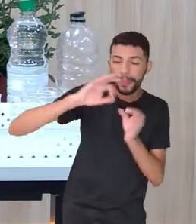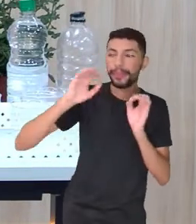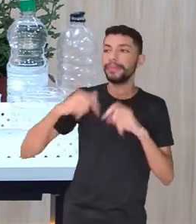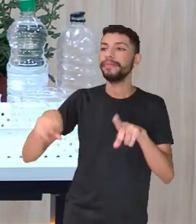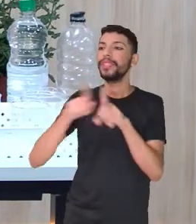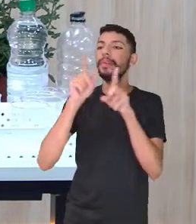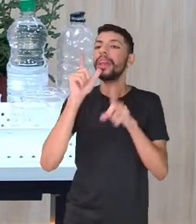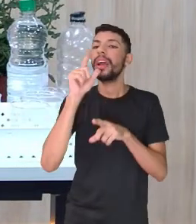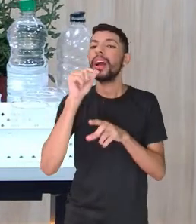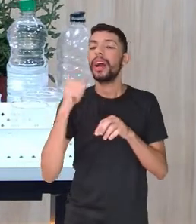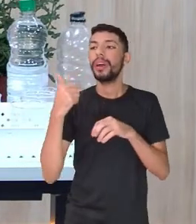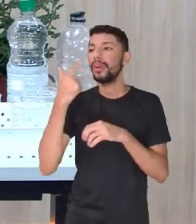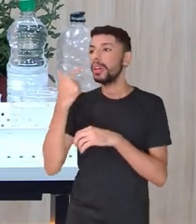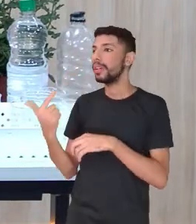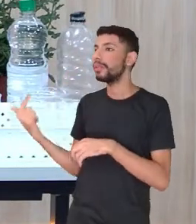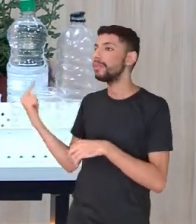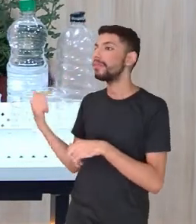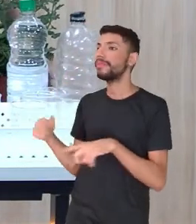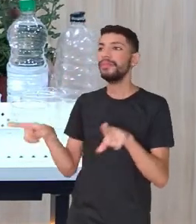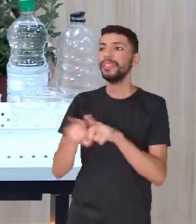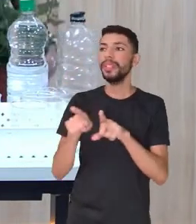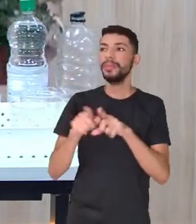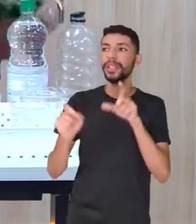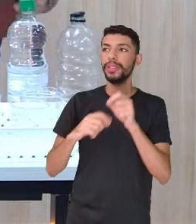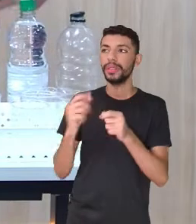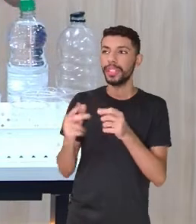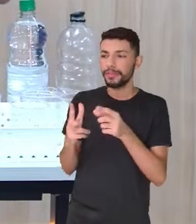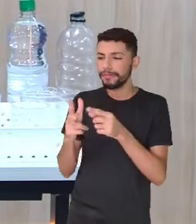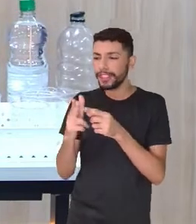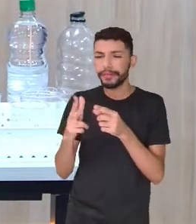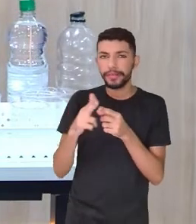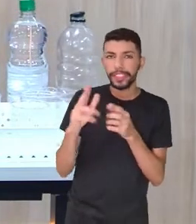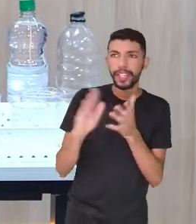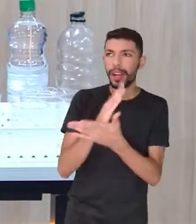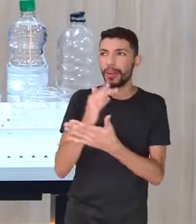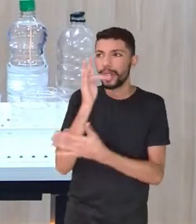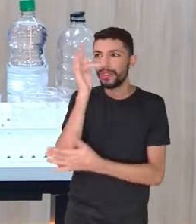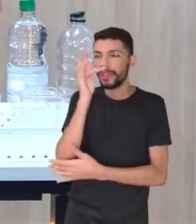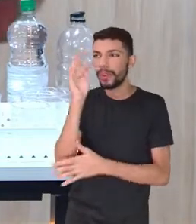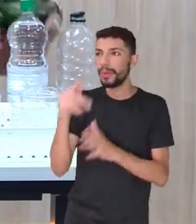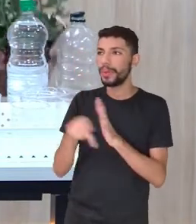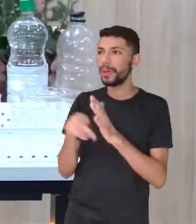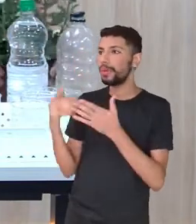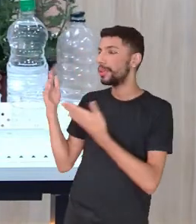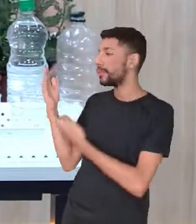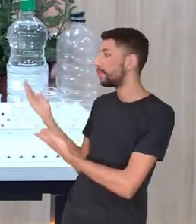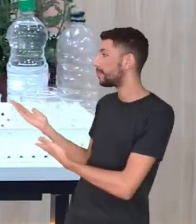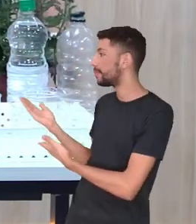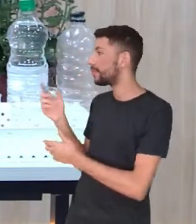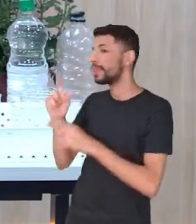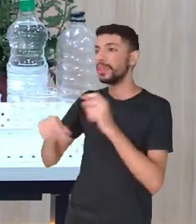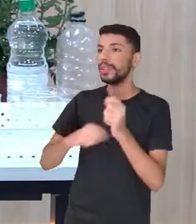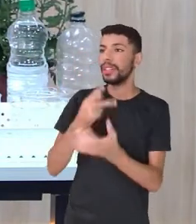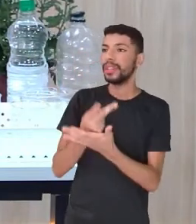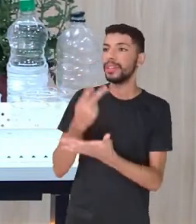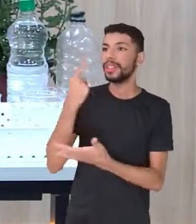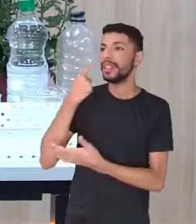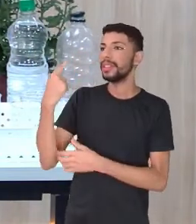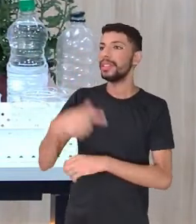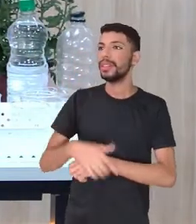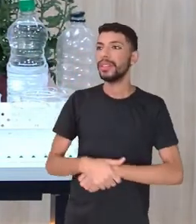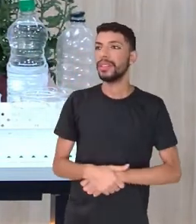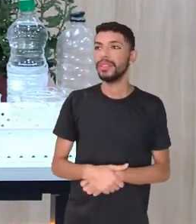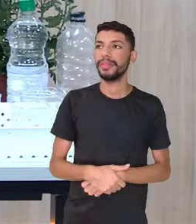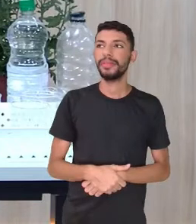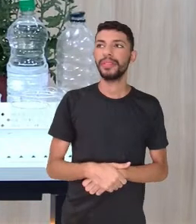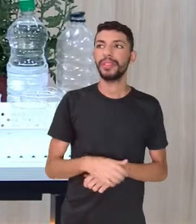e água e cortei uns galinhos dessa minha florzinha branca. E olha o que está acontecendo. Então,